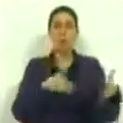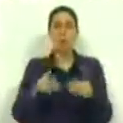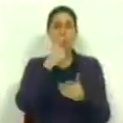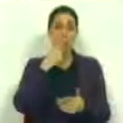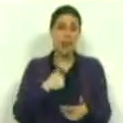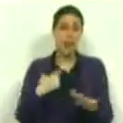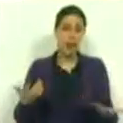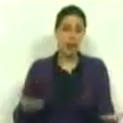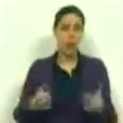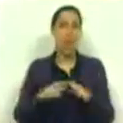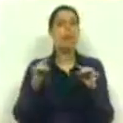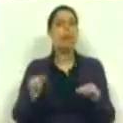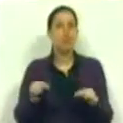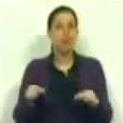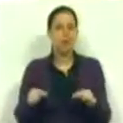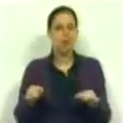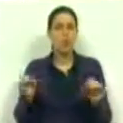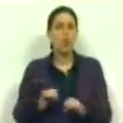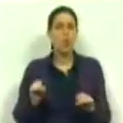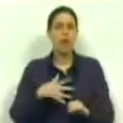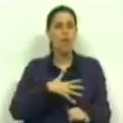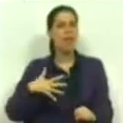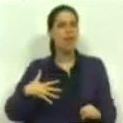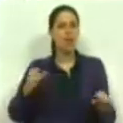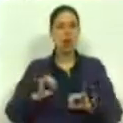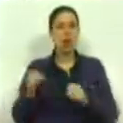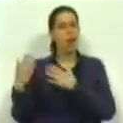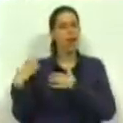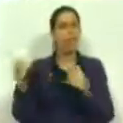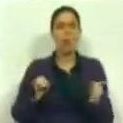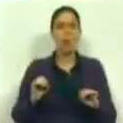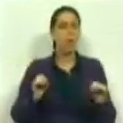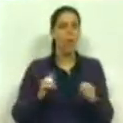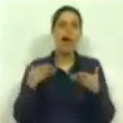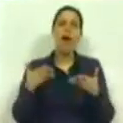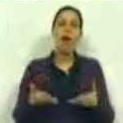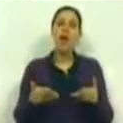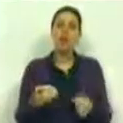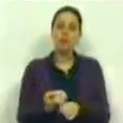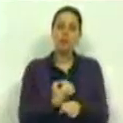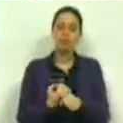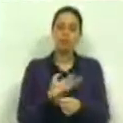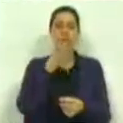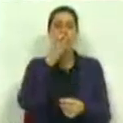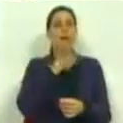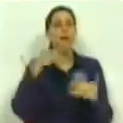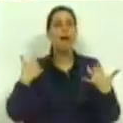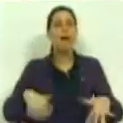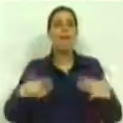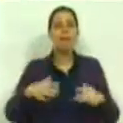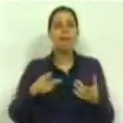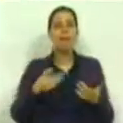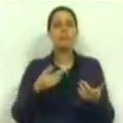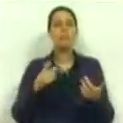rota errada, hoje não tem energia nem tem responsabilidade para ajudar nas tarefas de socorro e